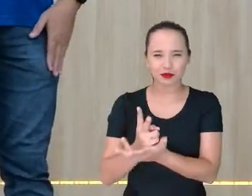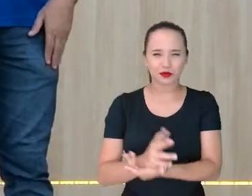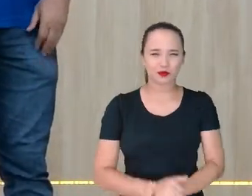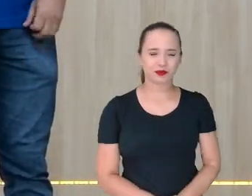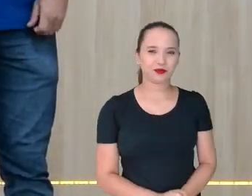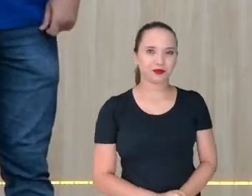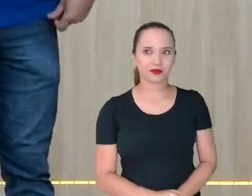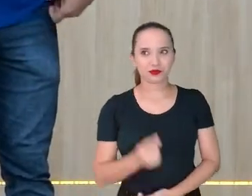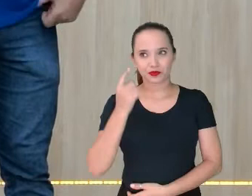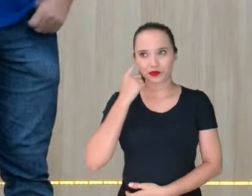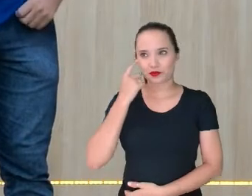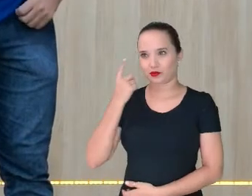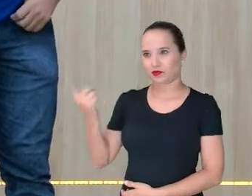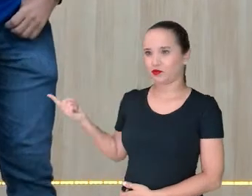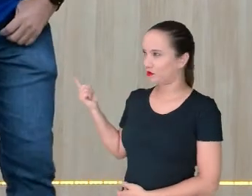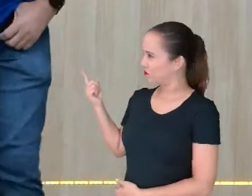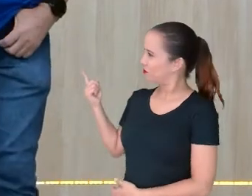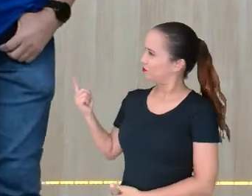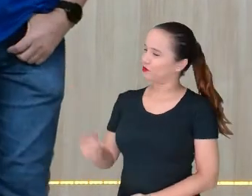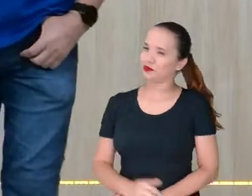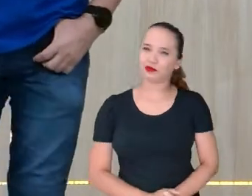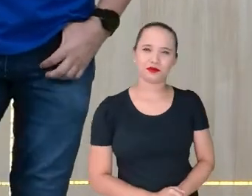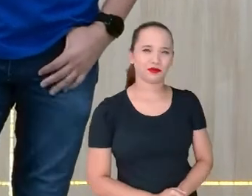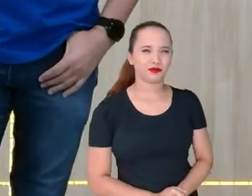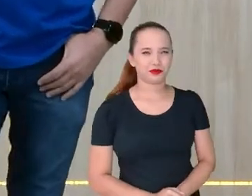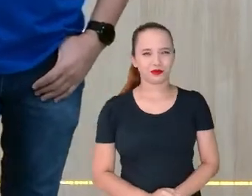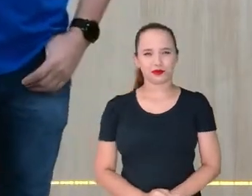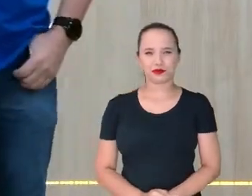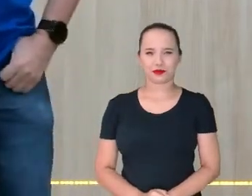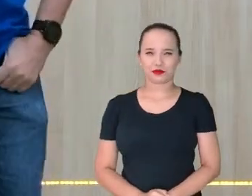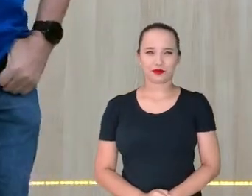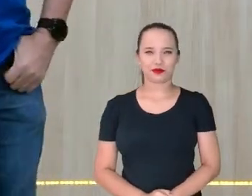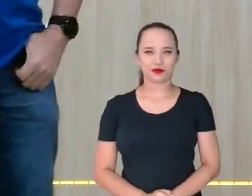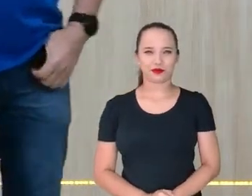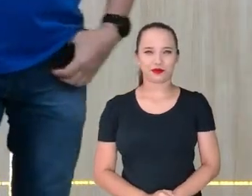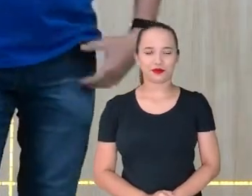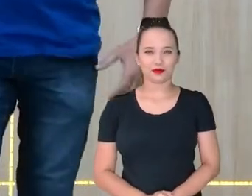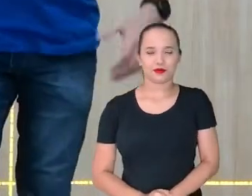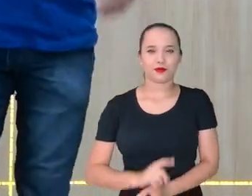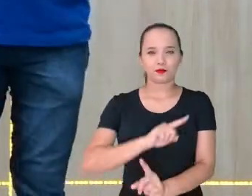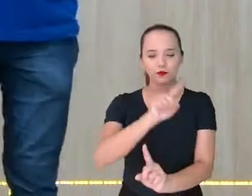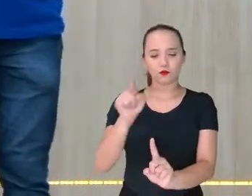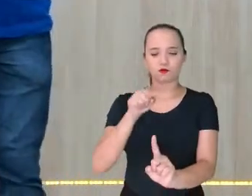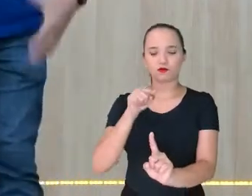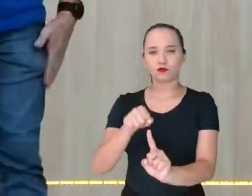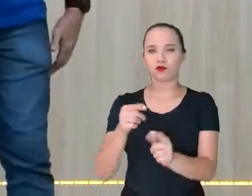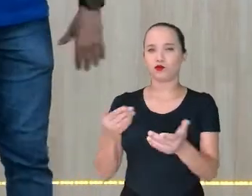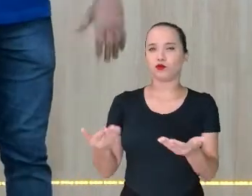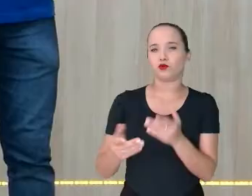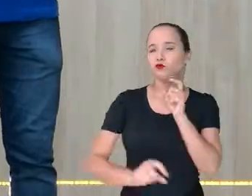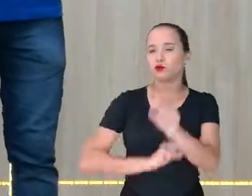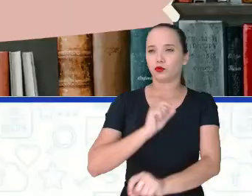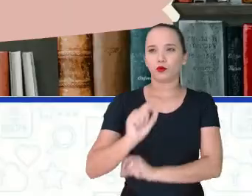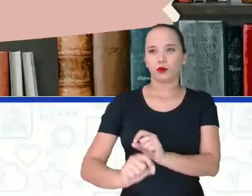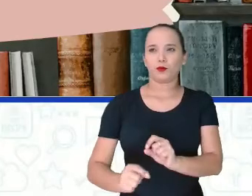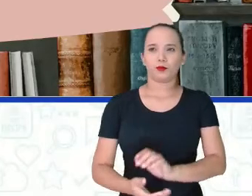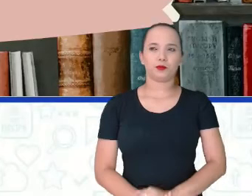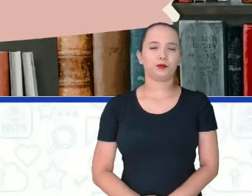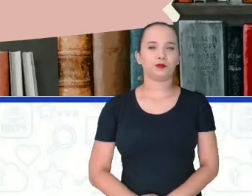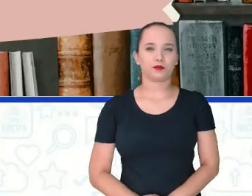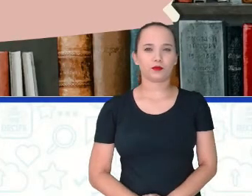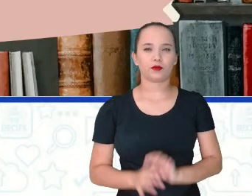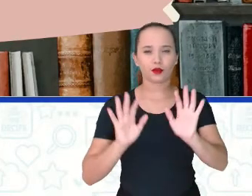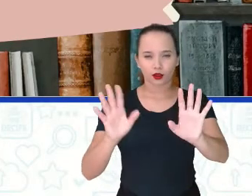para frente. Ora, pois, estar em Portugal daqui a pouco, em agosto, se Deus quiser. O objetivo, então, da gente,